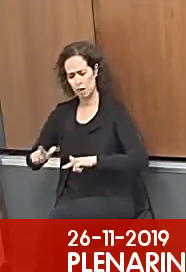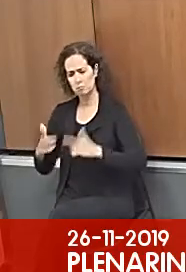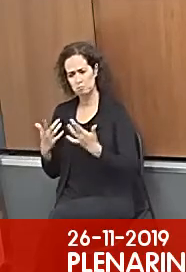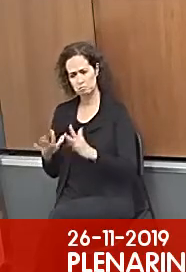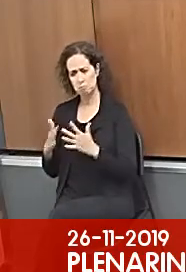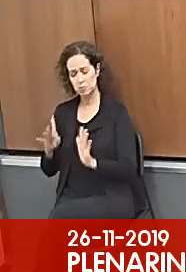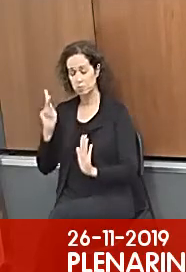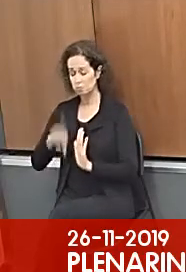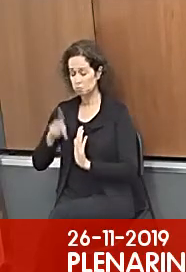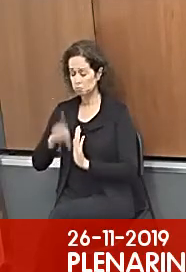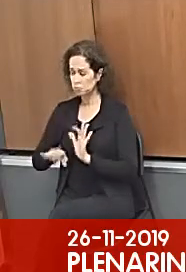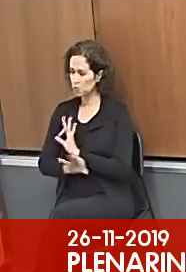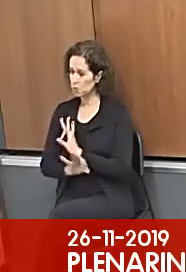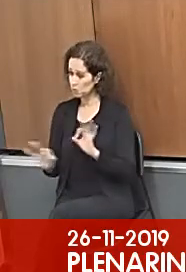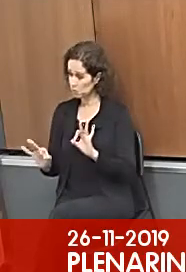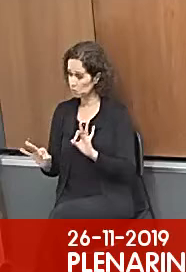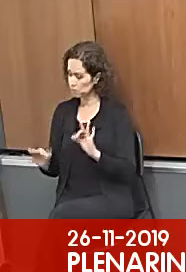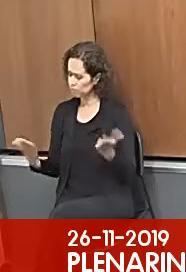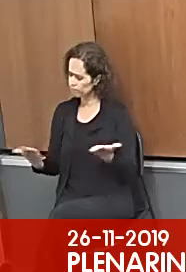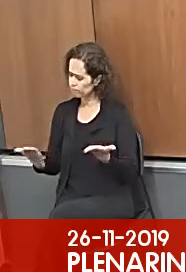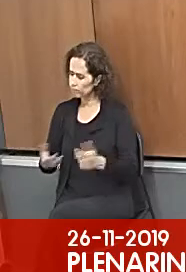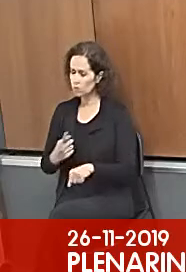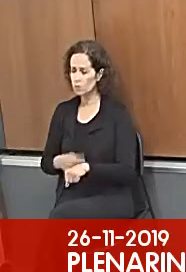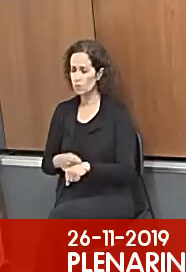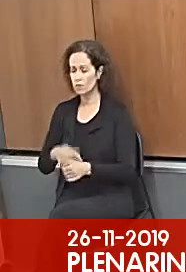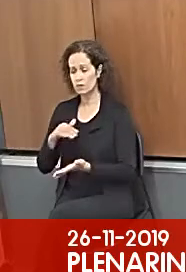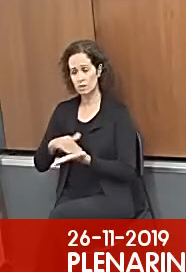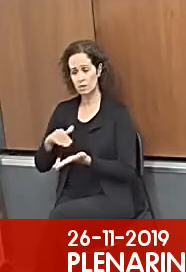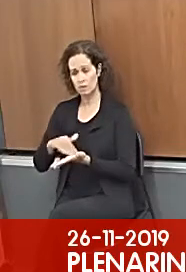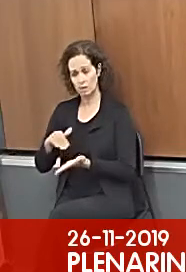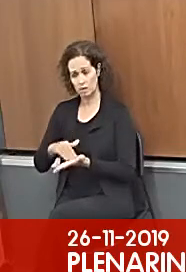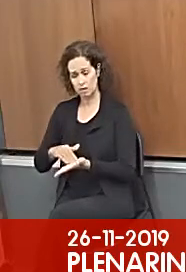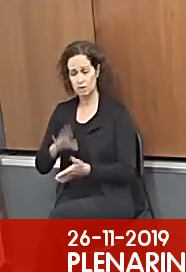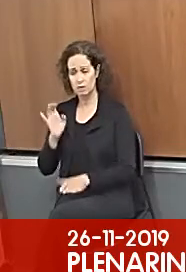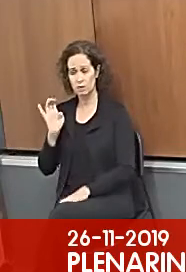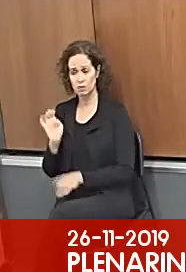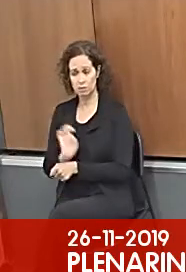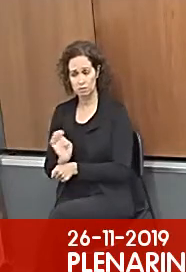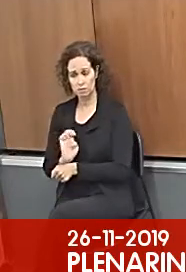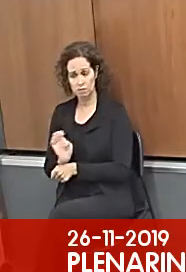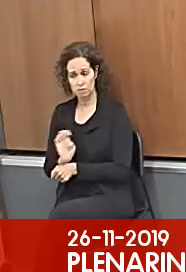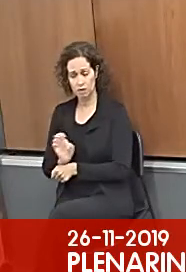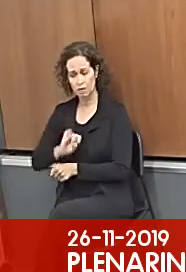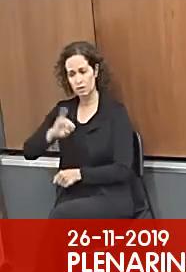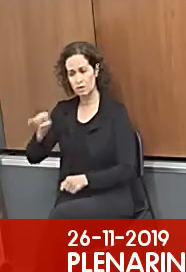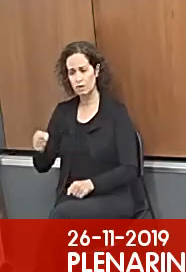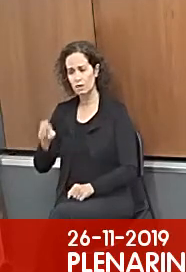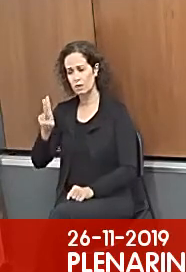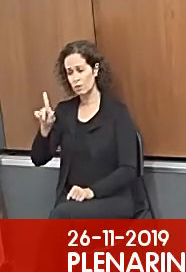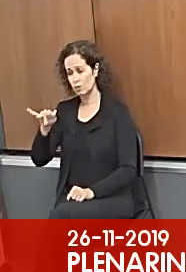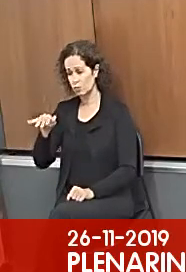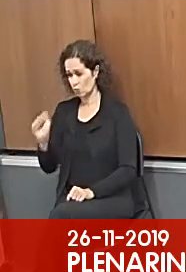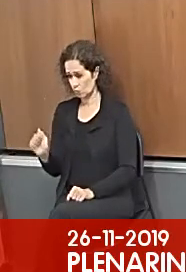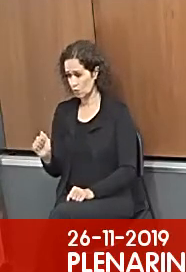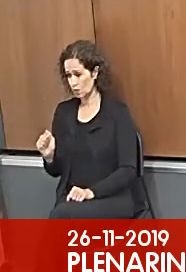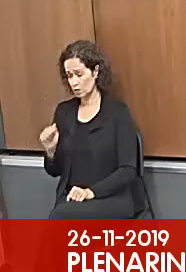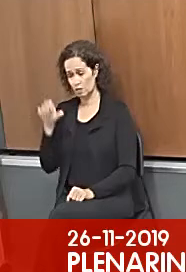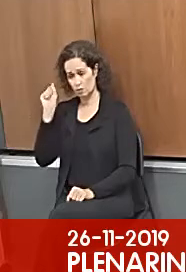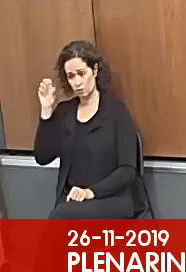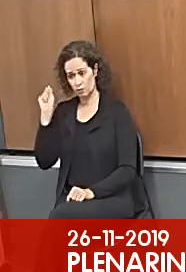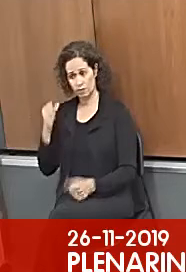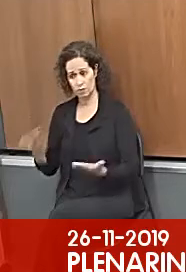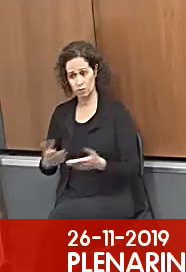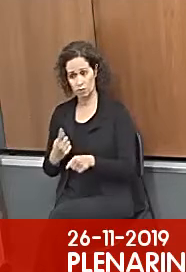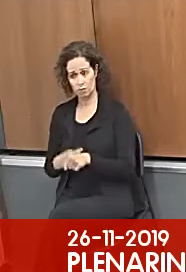bom. E nós estamos no momento que a secretária de Estado, né, a Júlia Santana, está nos ouvindo.